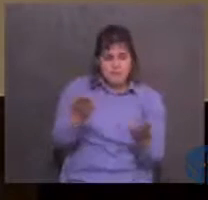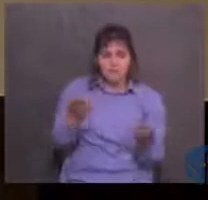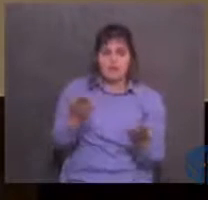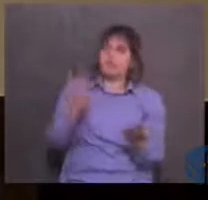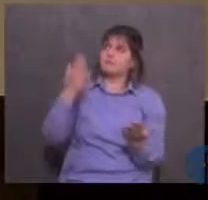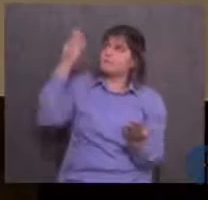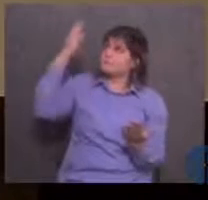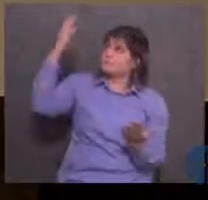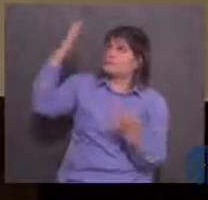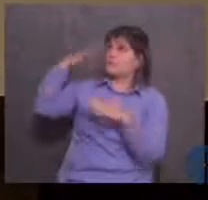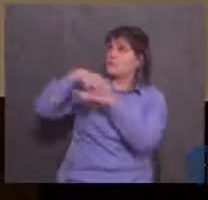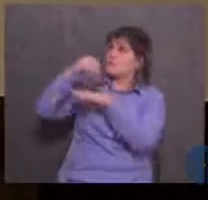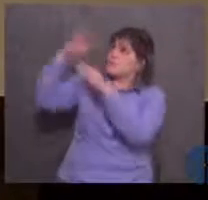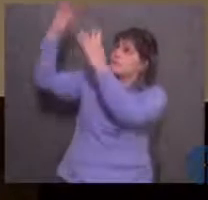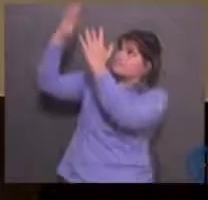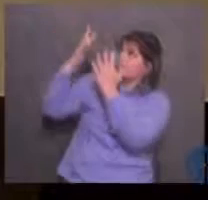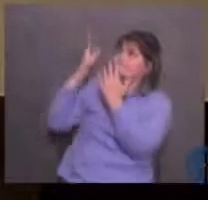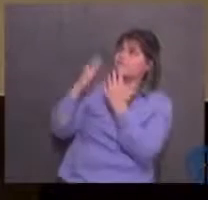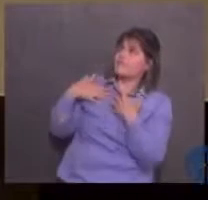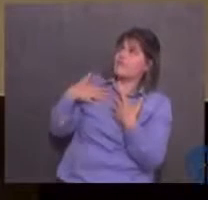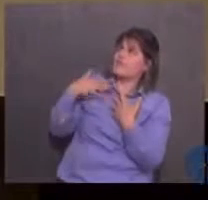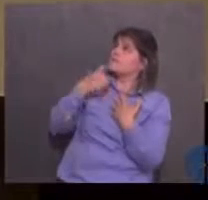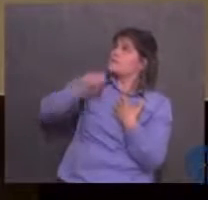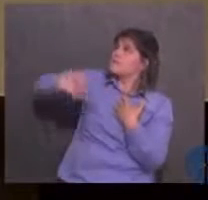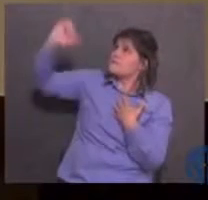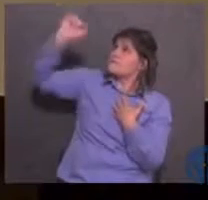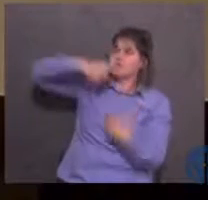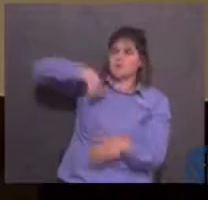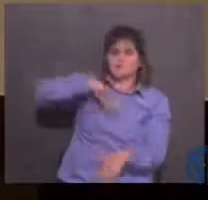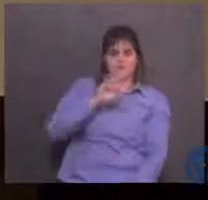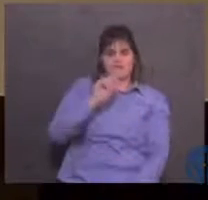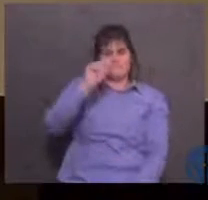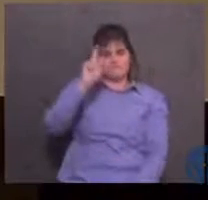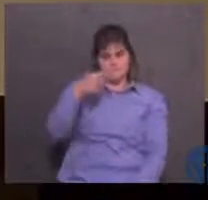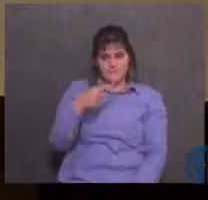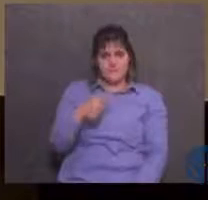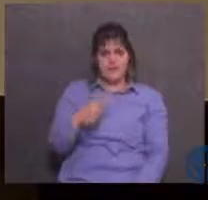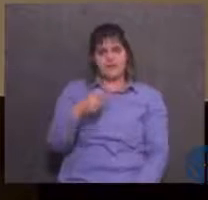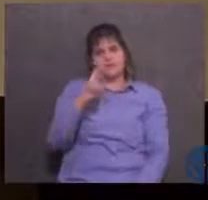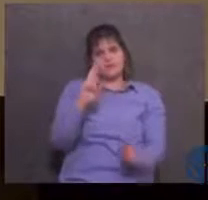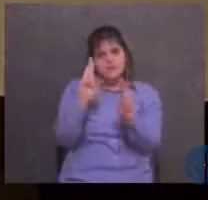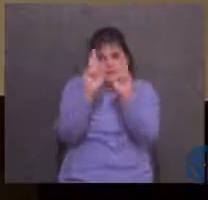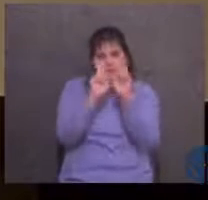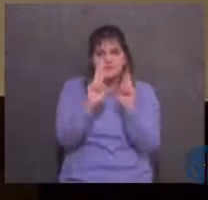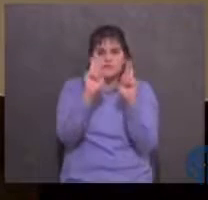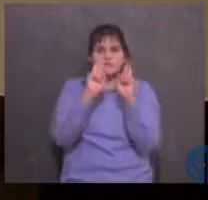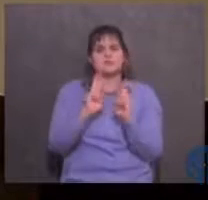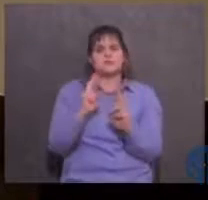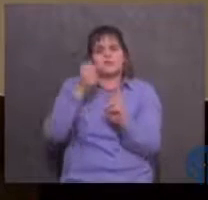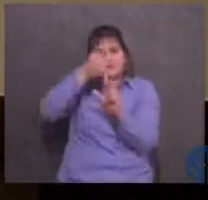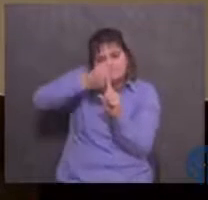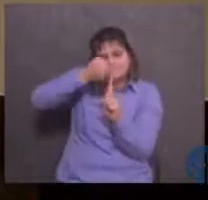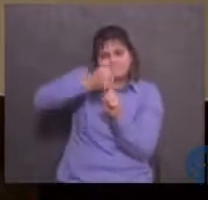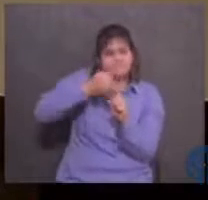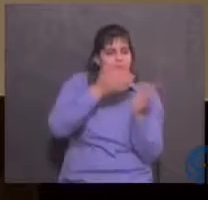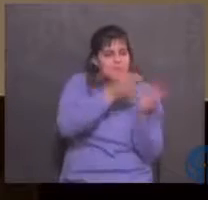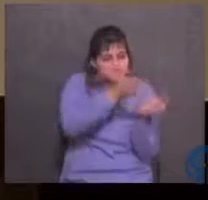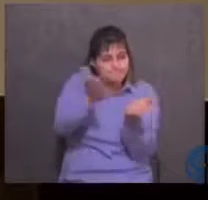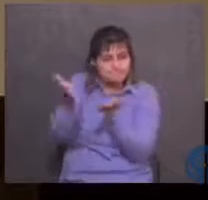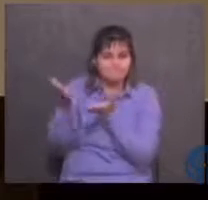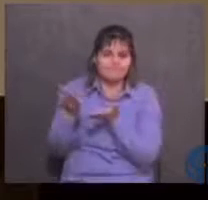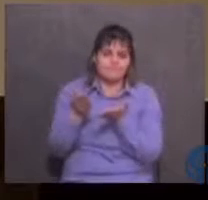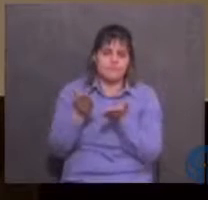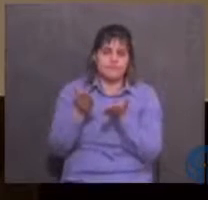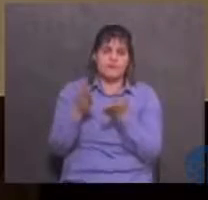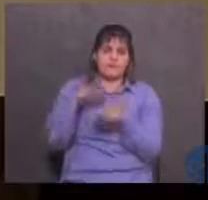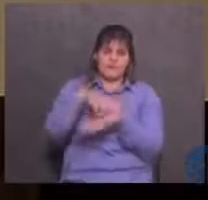intercesión fortes na fé, firmes na esperanza e constantes na caridade. Por